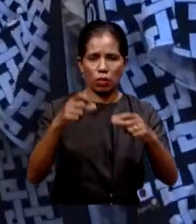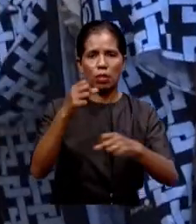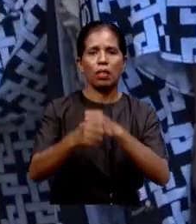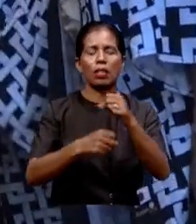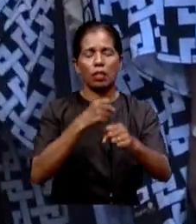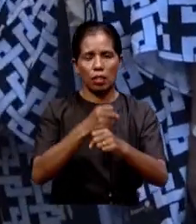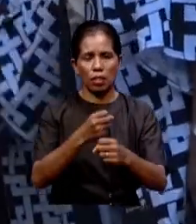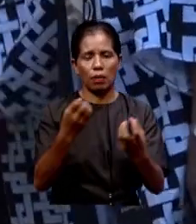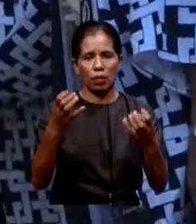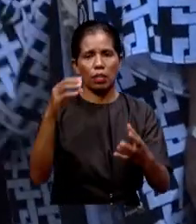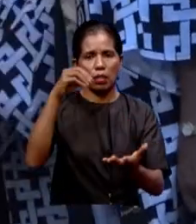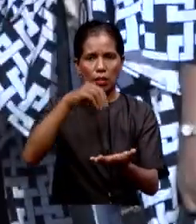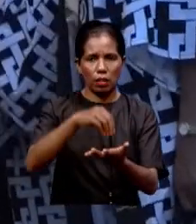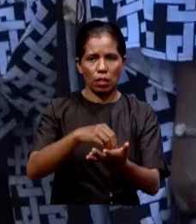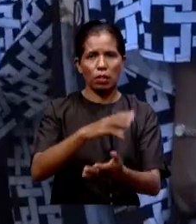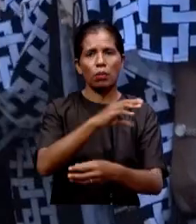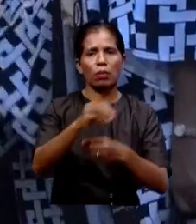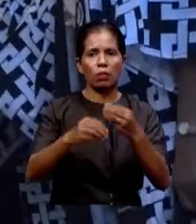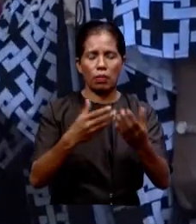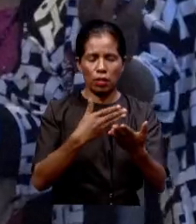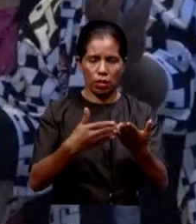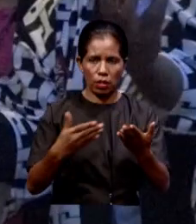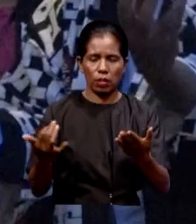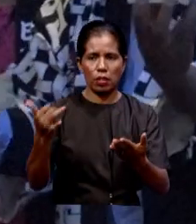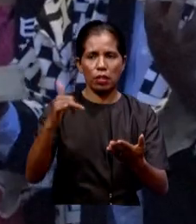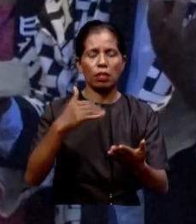ONA, onde investe e a setor produtivo Siran.